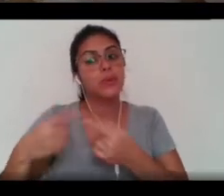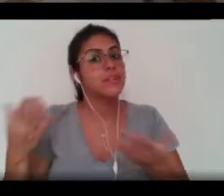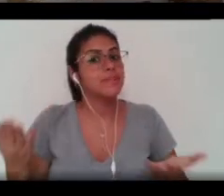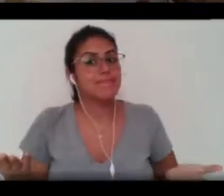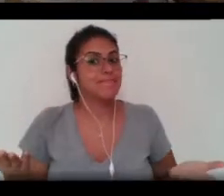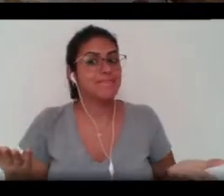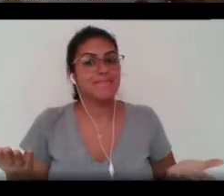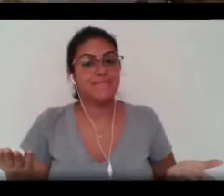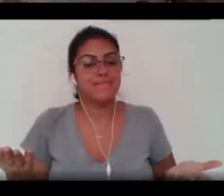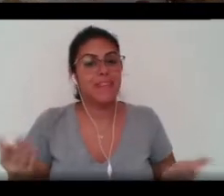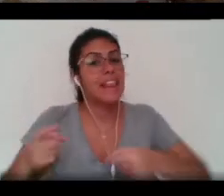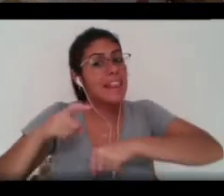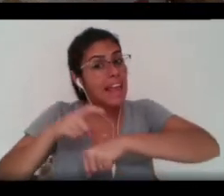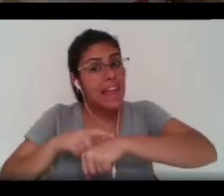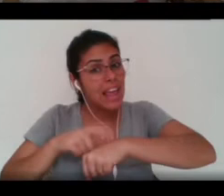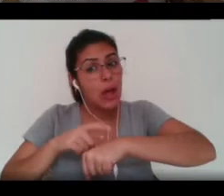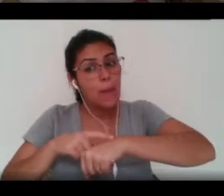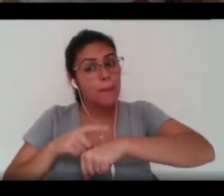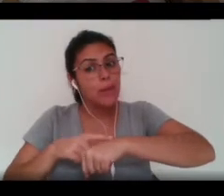porque é